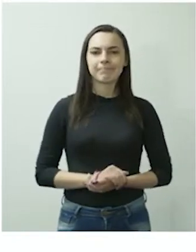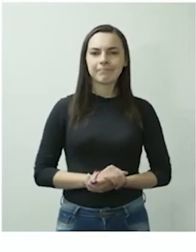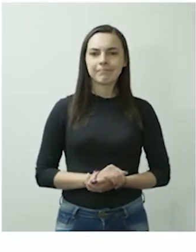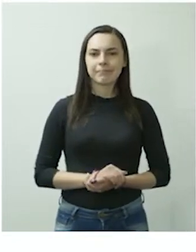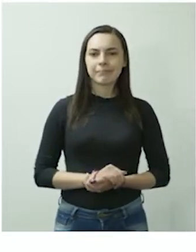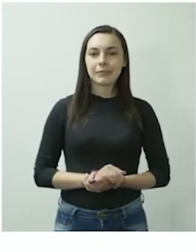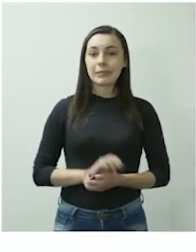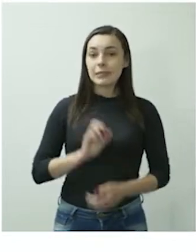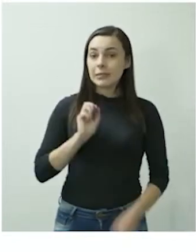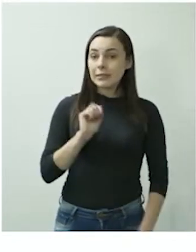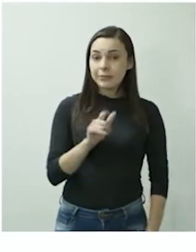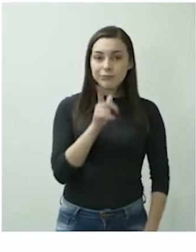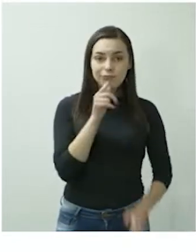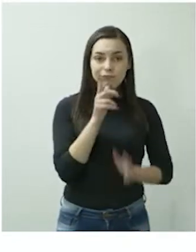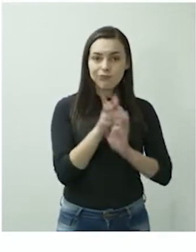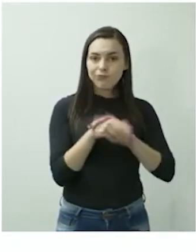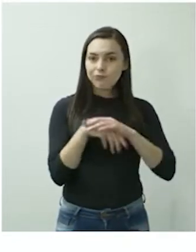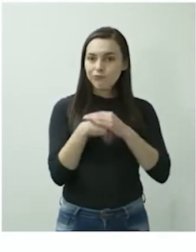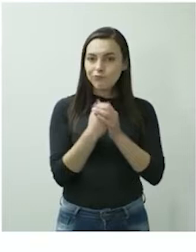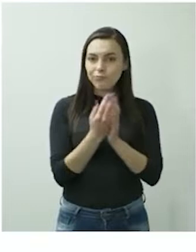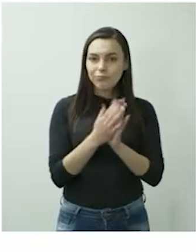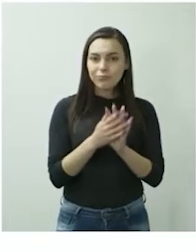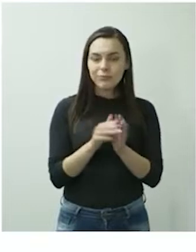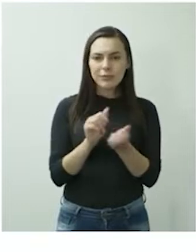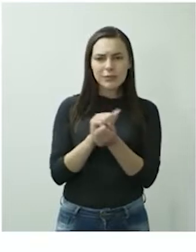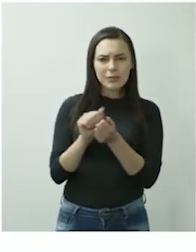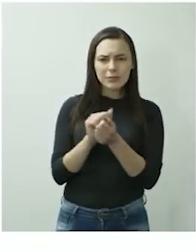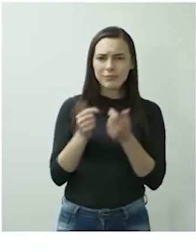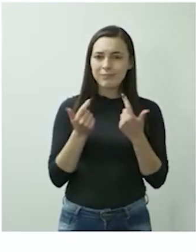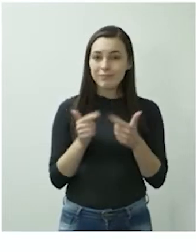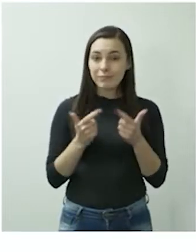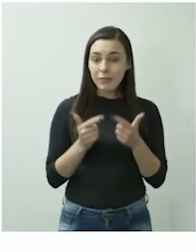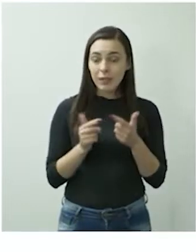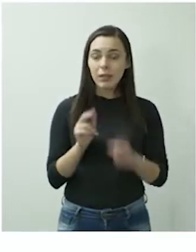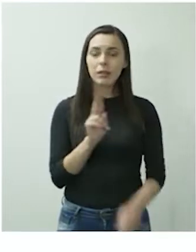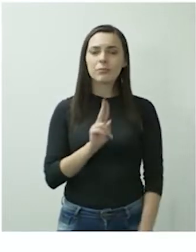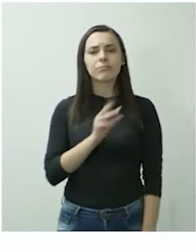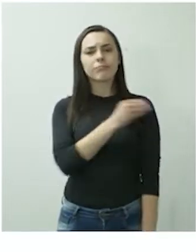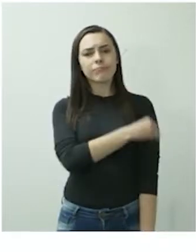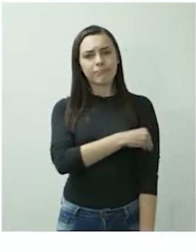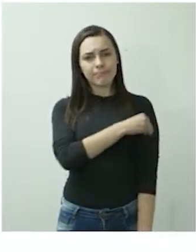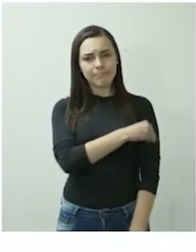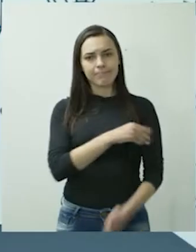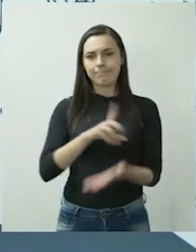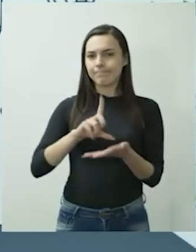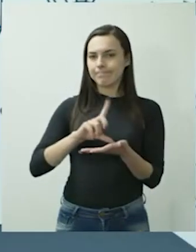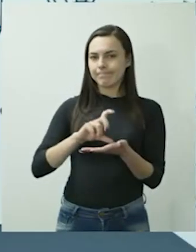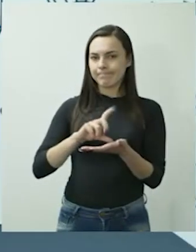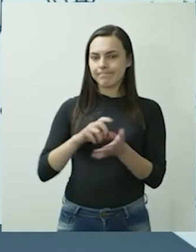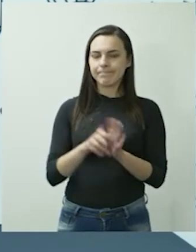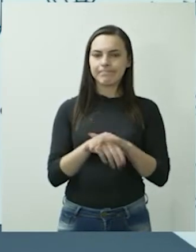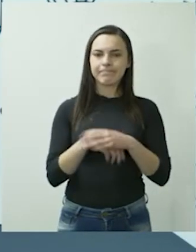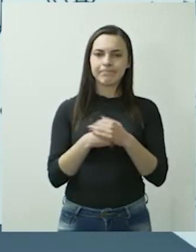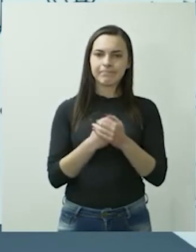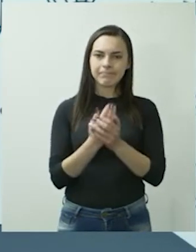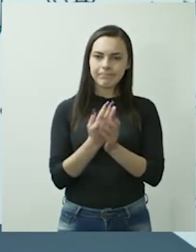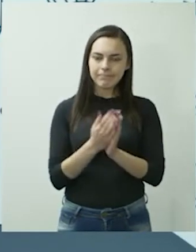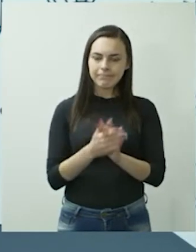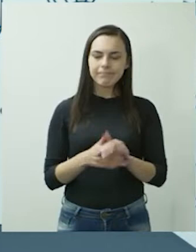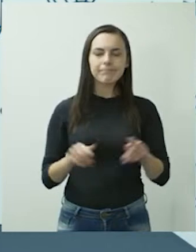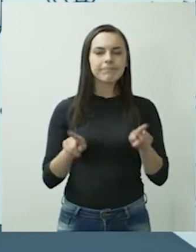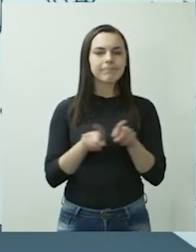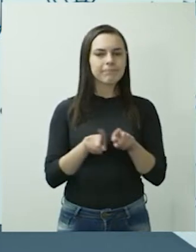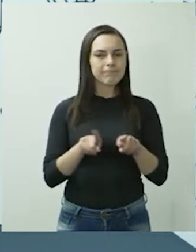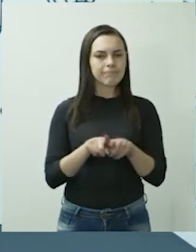não pudermos lavar as mãos com água e sabão, podemos utilizar o álcool em gel. Da